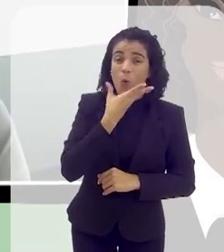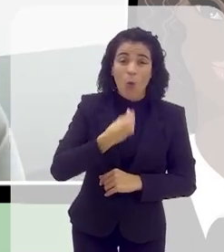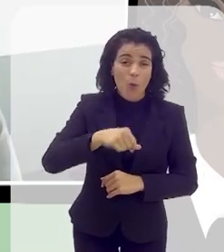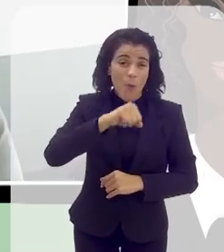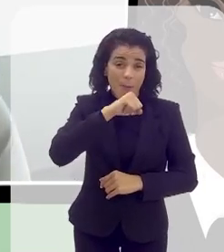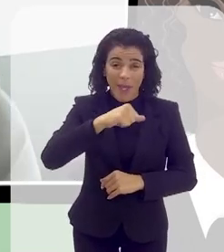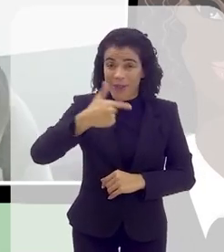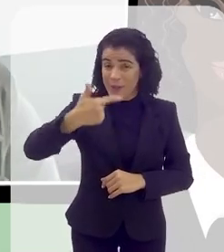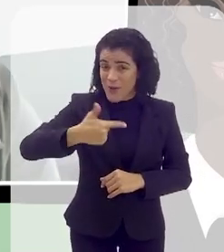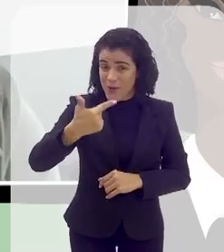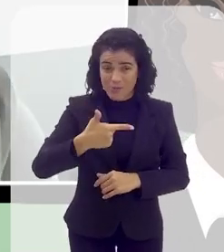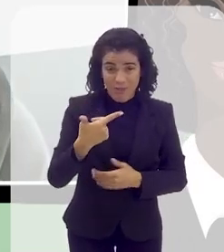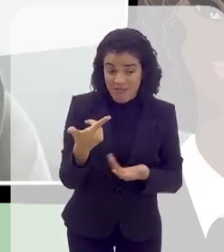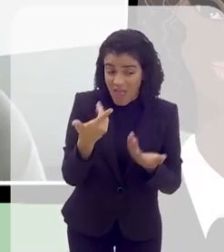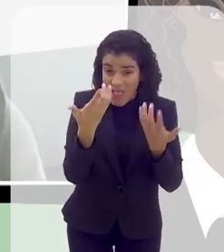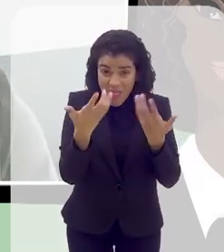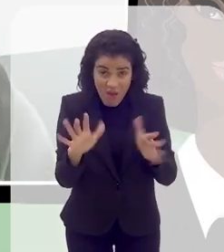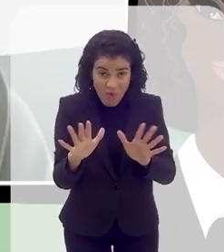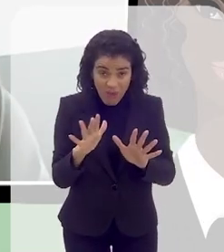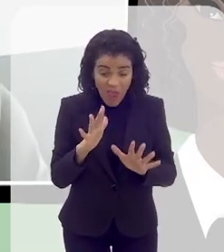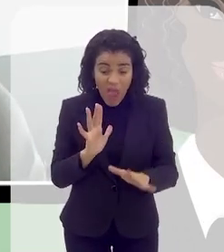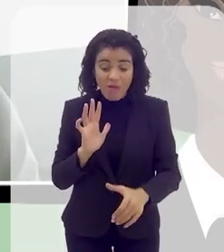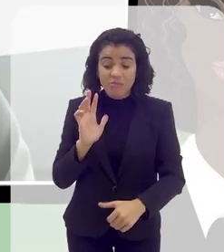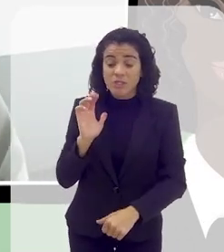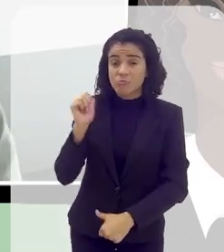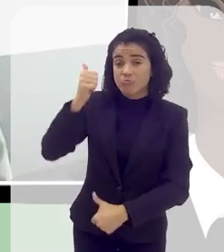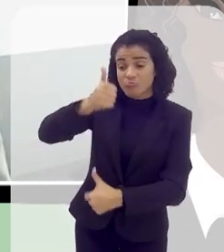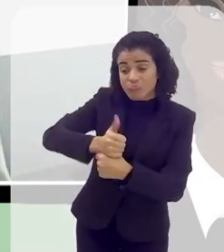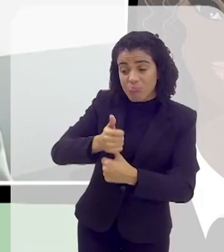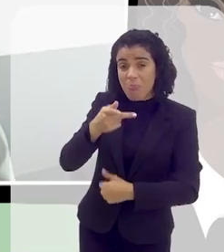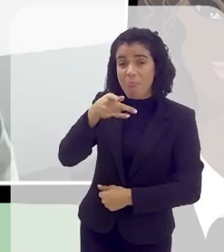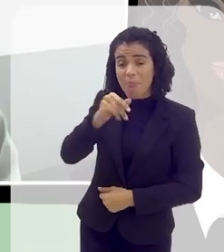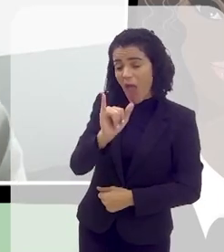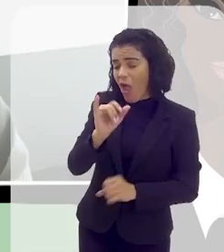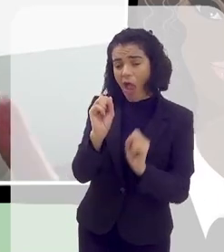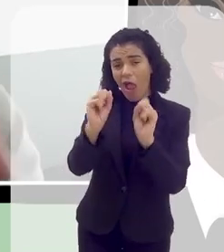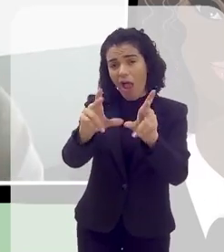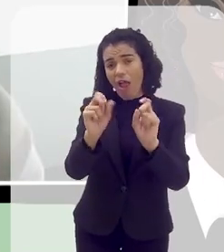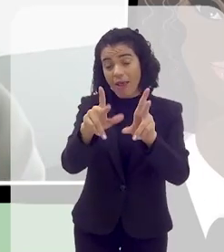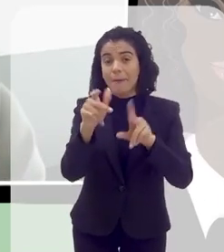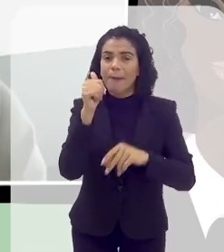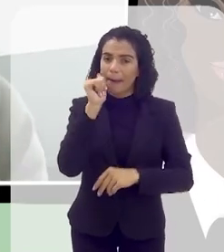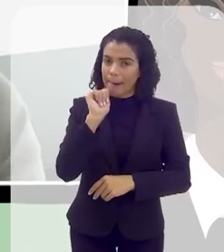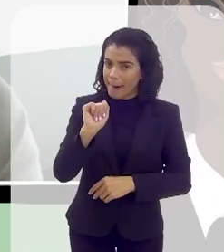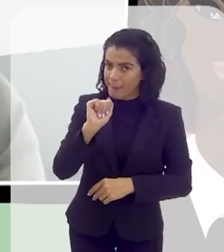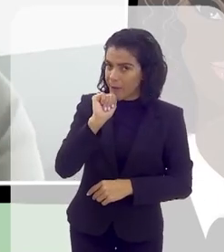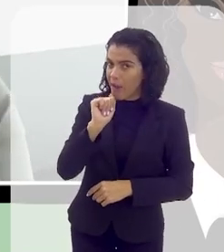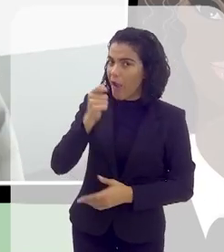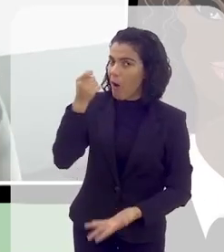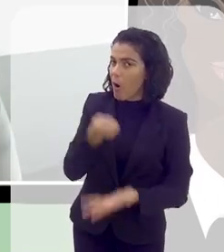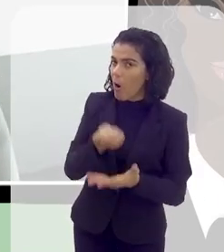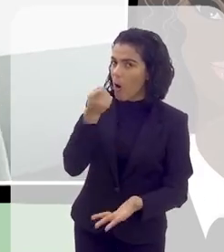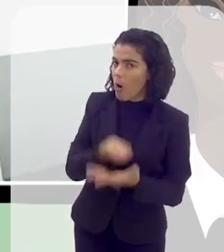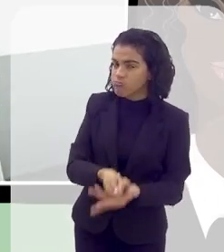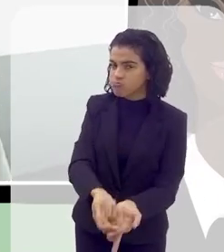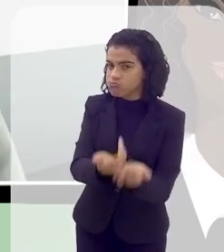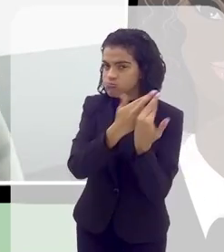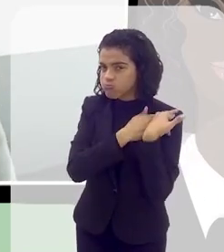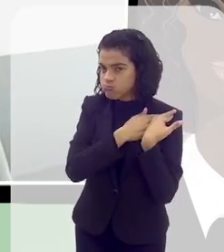está livre para ser o que ele quiser ser, inclusive se ele não quiser ocupar esse lugar da função paterna. Agora, a mulher é acreditada que ela vai